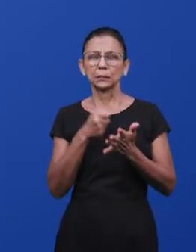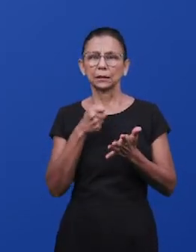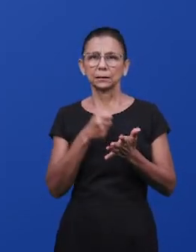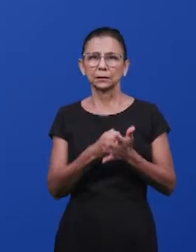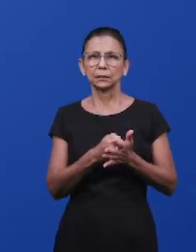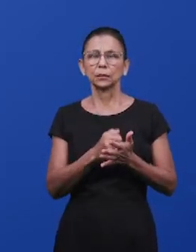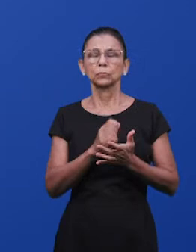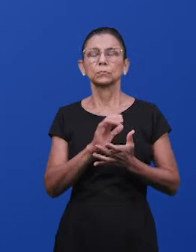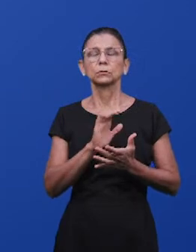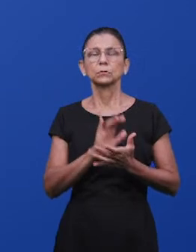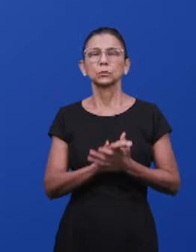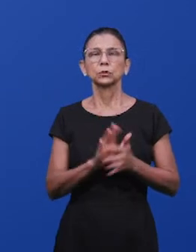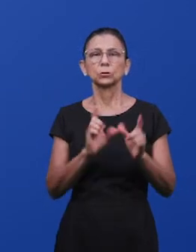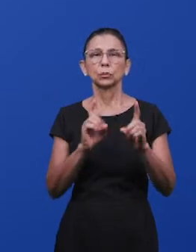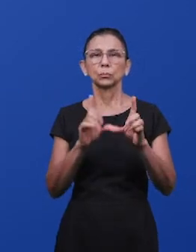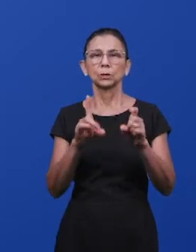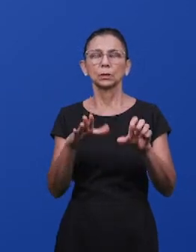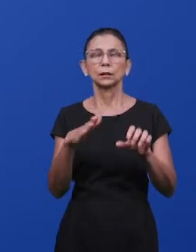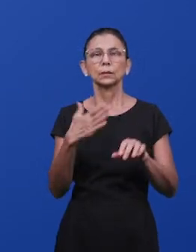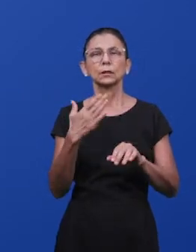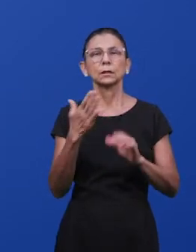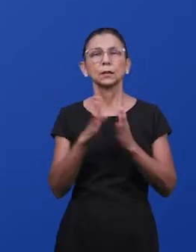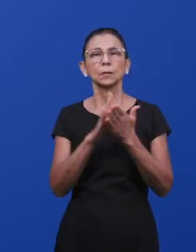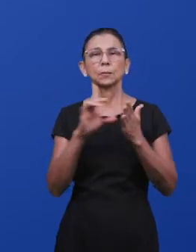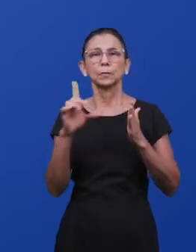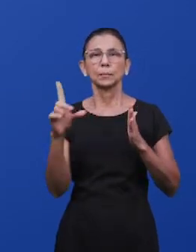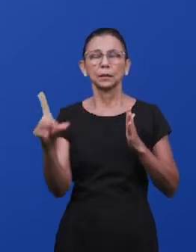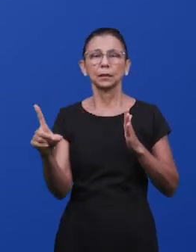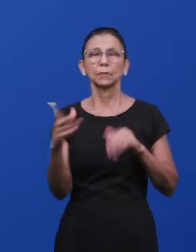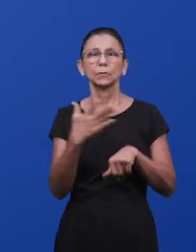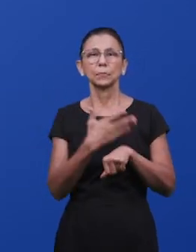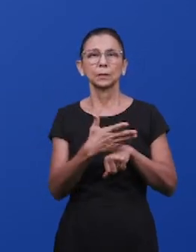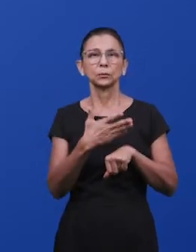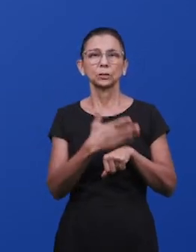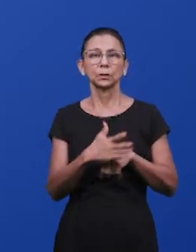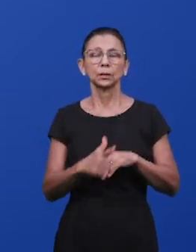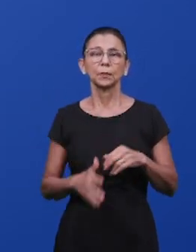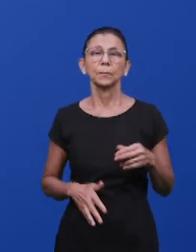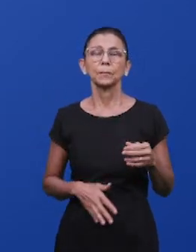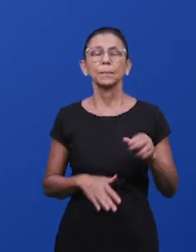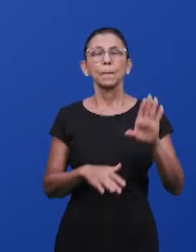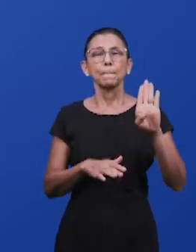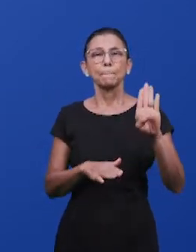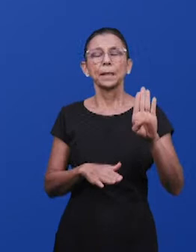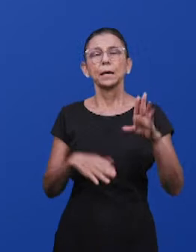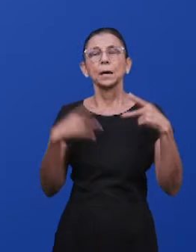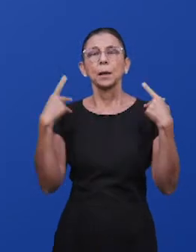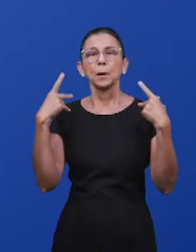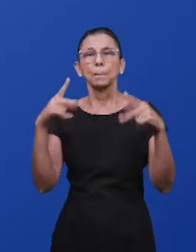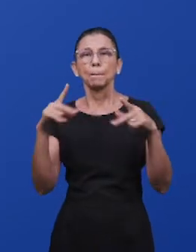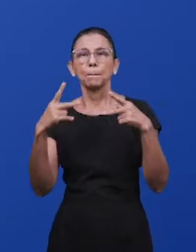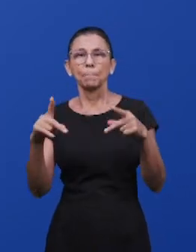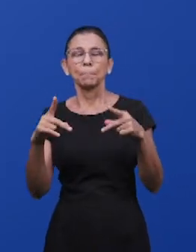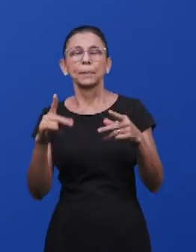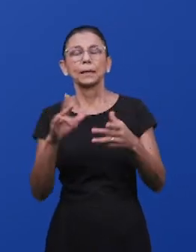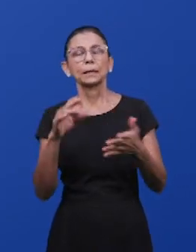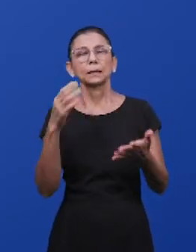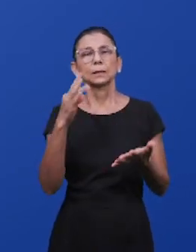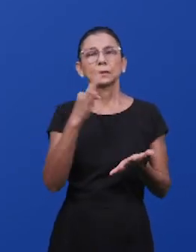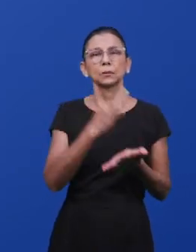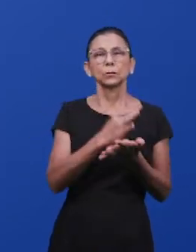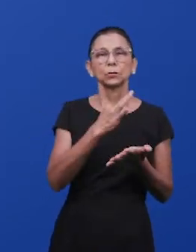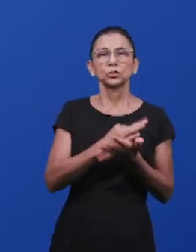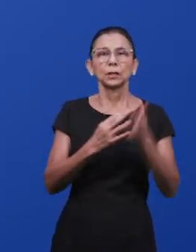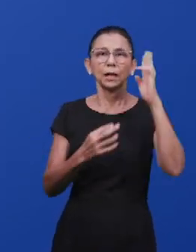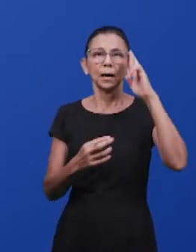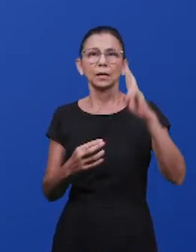doutrina. A letra B. Pregam o resultado da teologia a partir da razão.